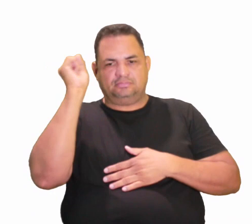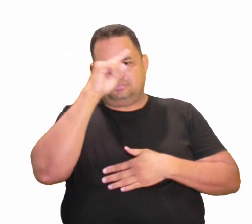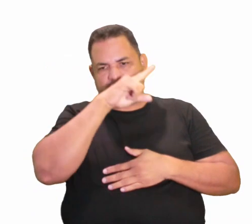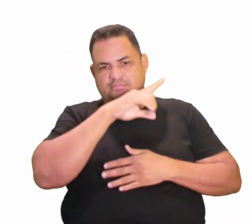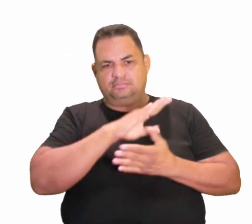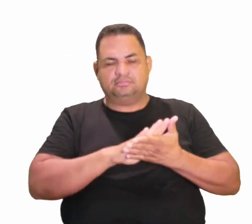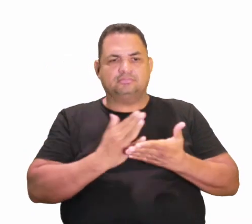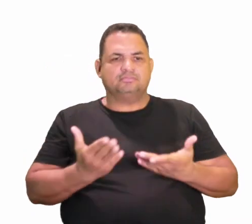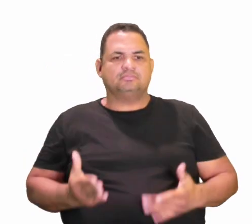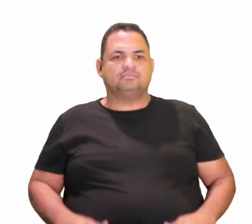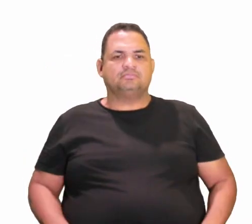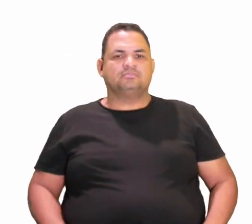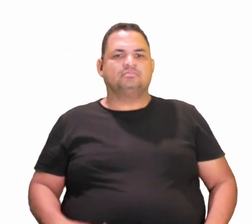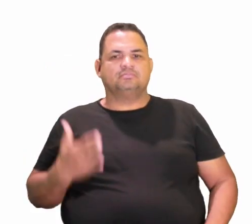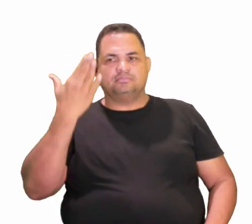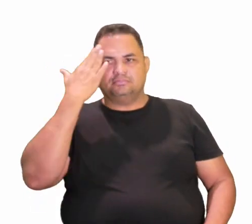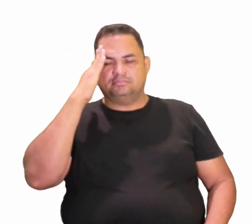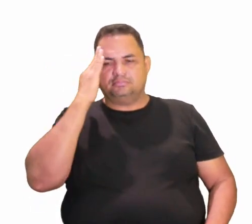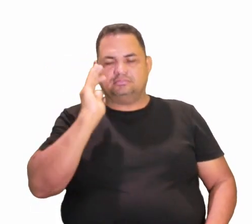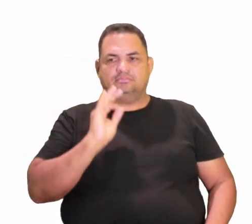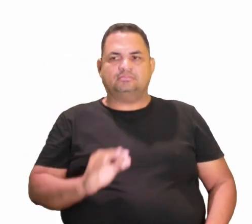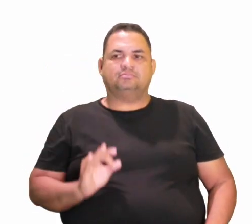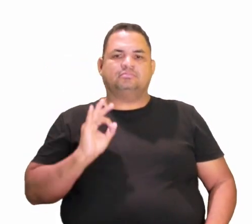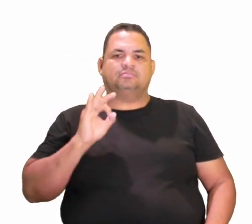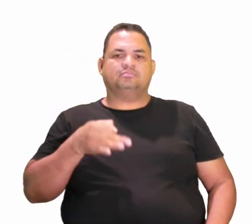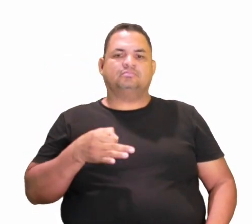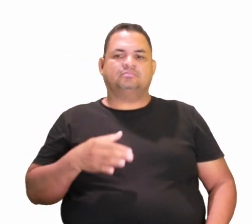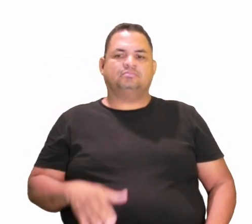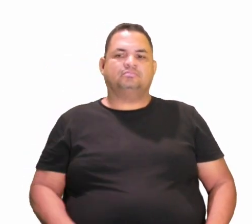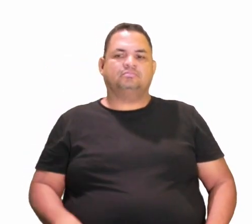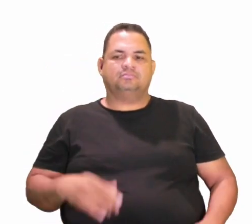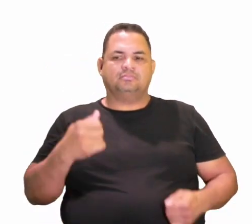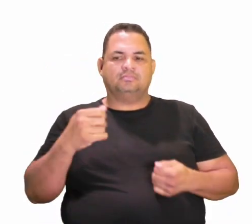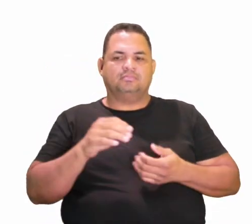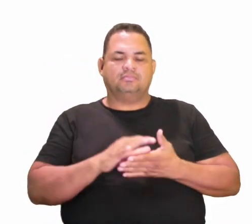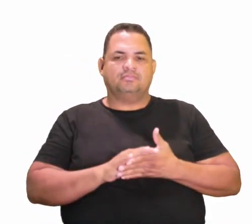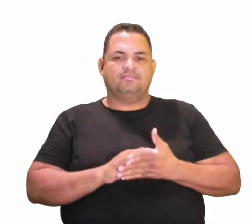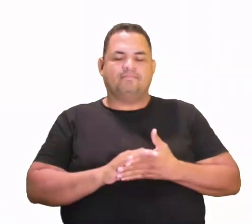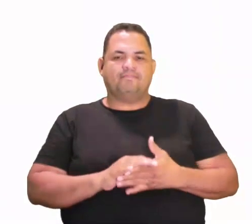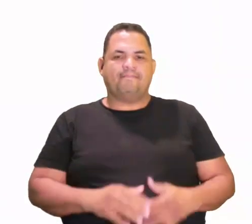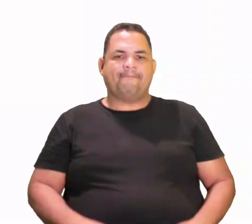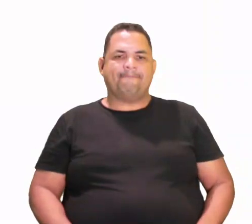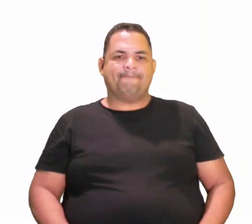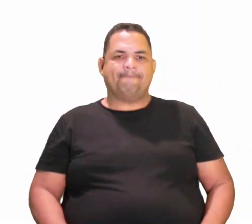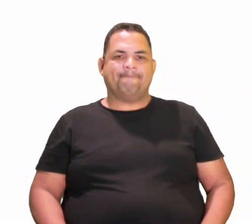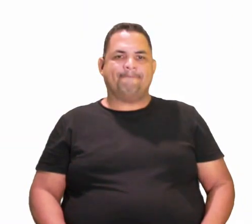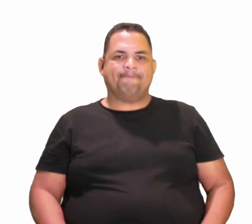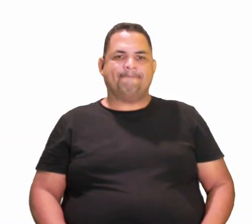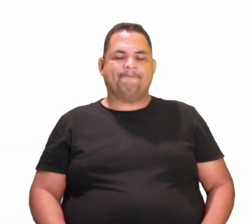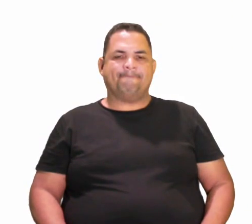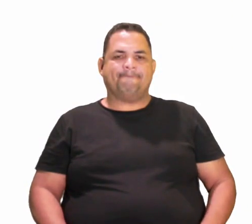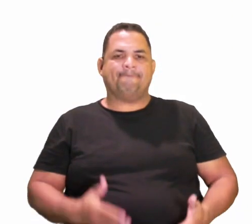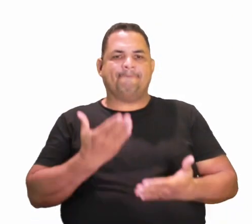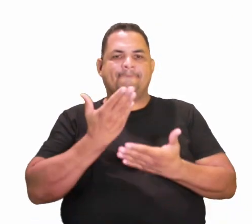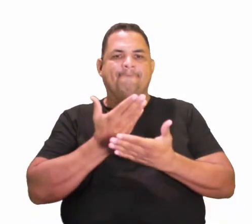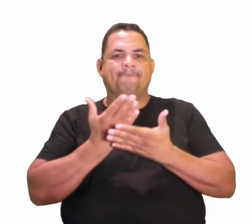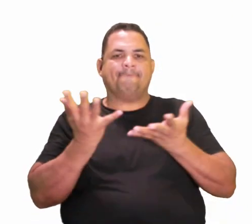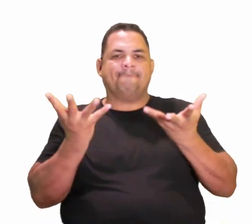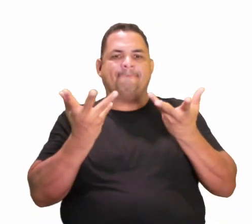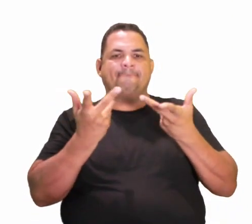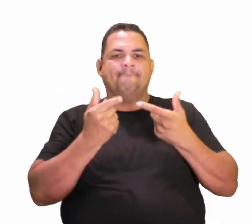uma coisa complicada para vocês compreenderem, tá? Só mesmo fazendo esse adendo. E olha só, toda aula tem uma habilidade de hoje você